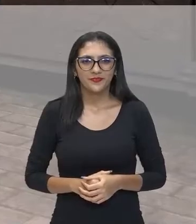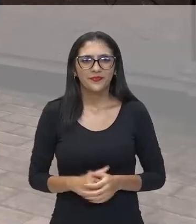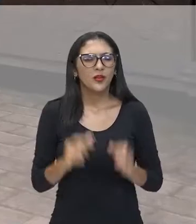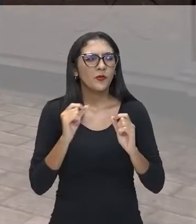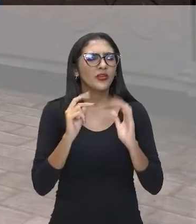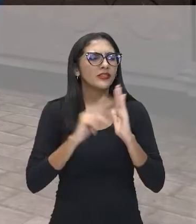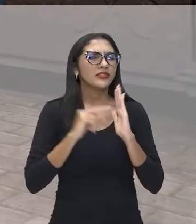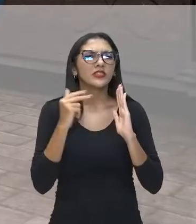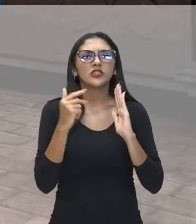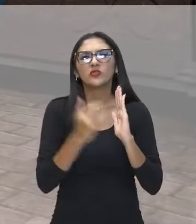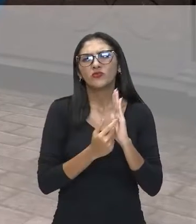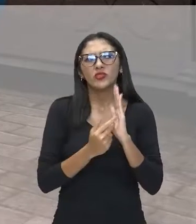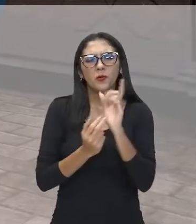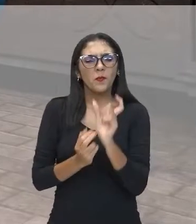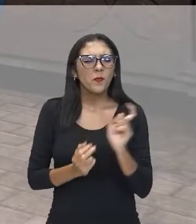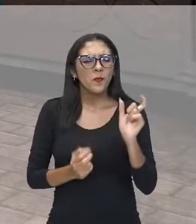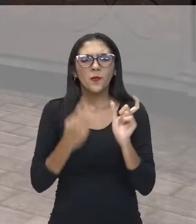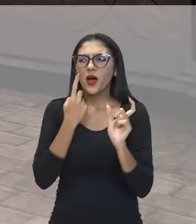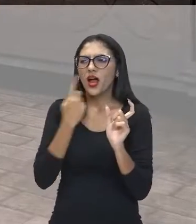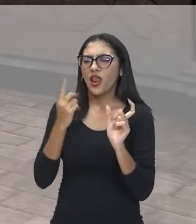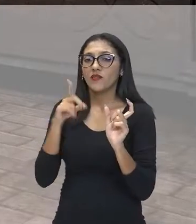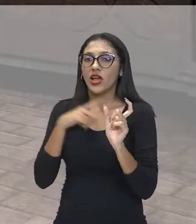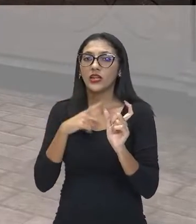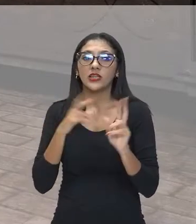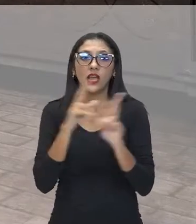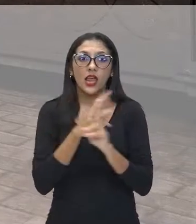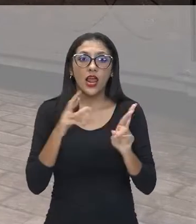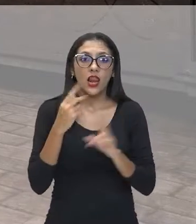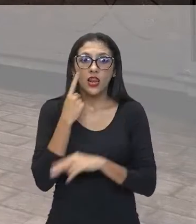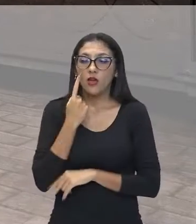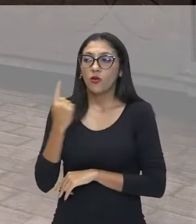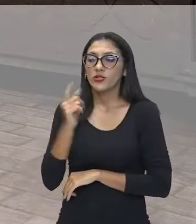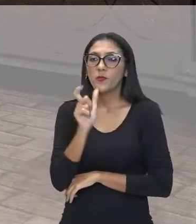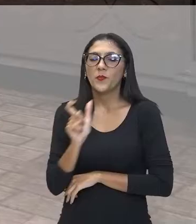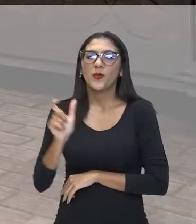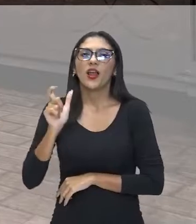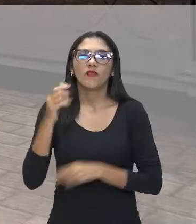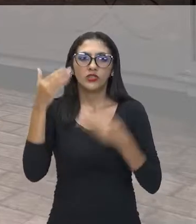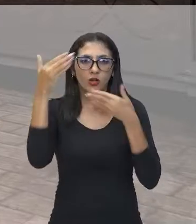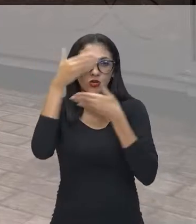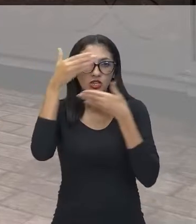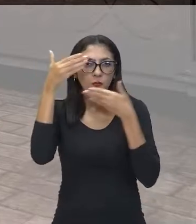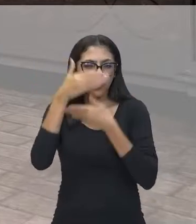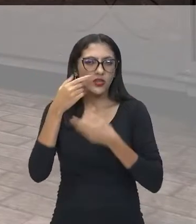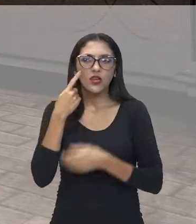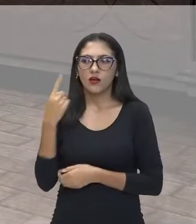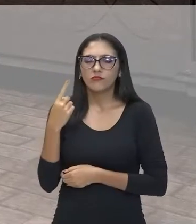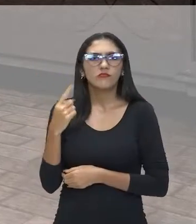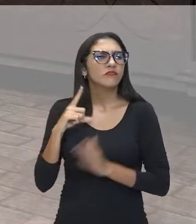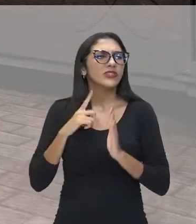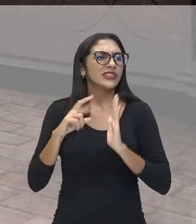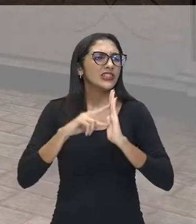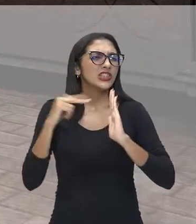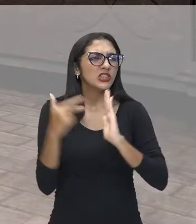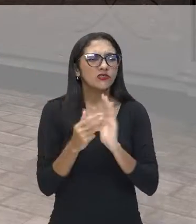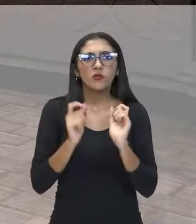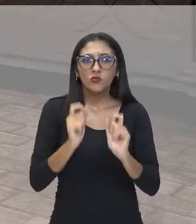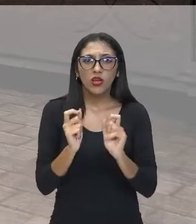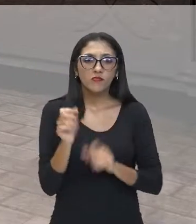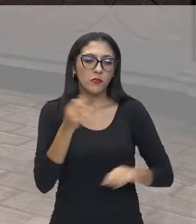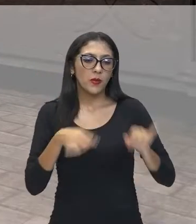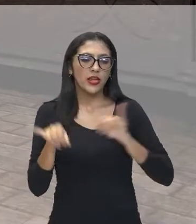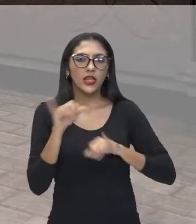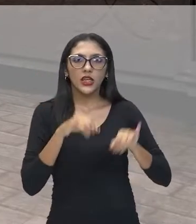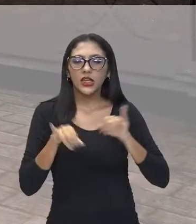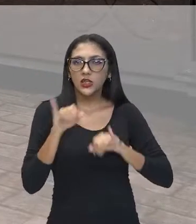alquimia? A palavra alquimia é derivada da palavra árabe alquimia, que significa química,